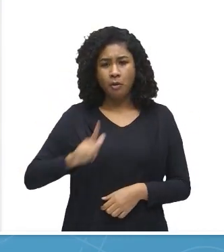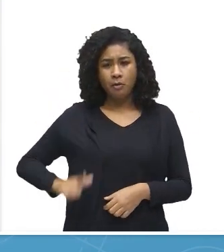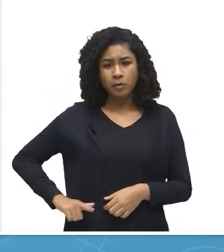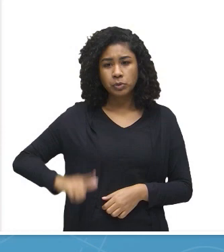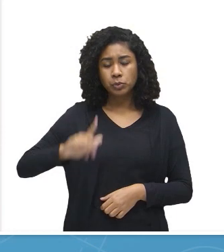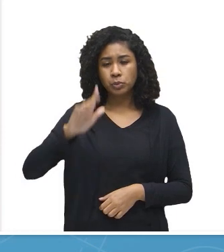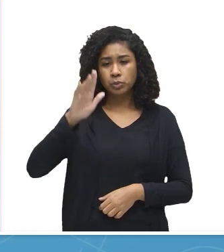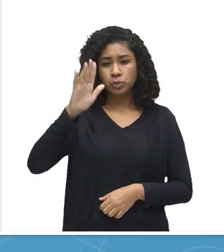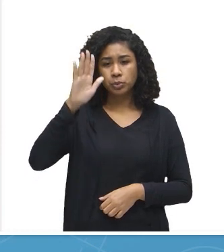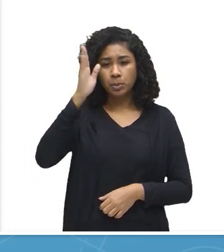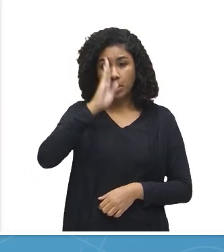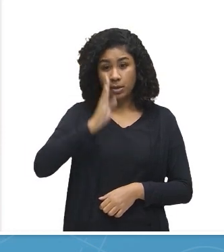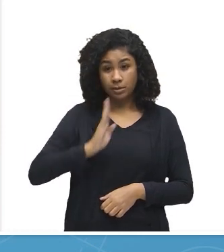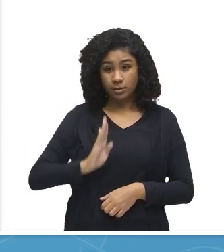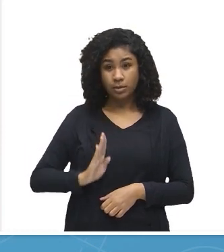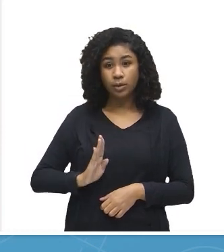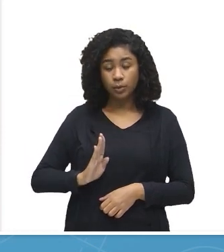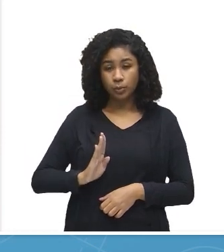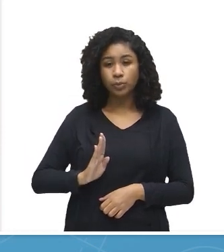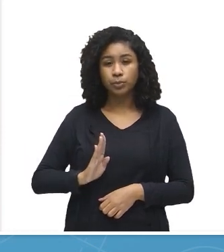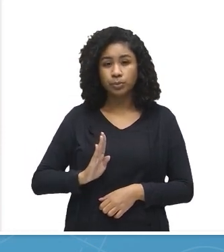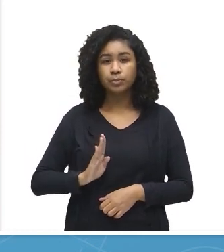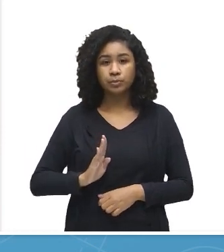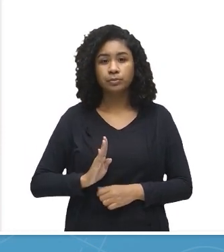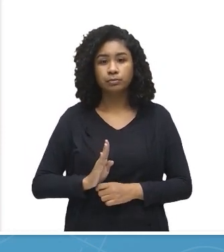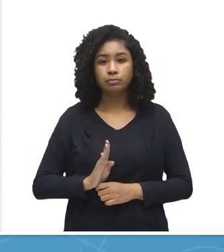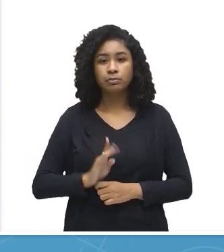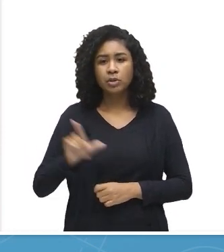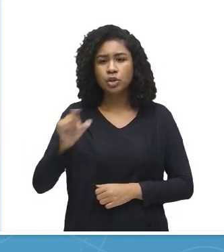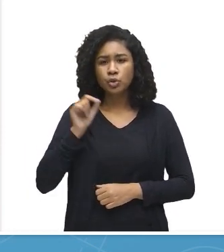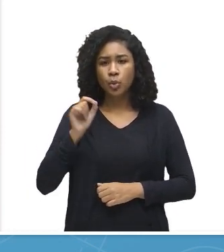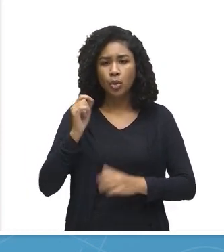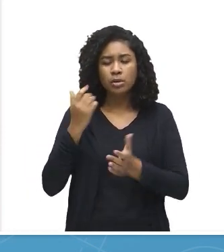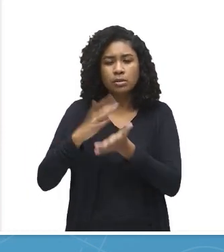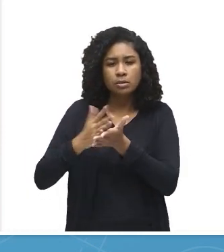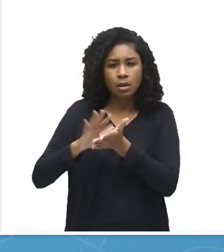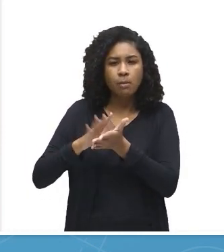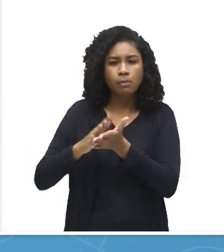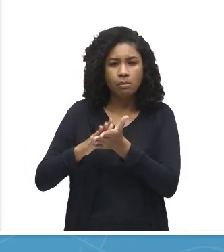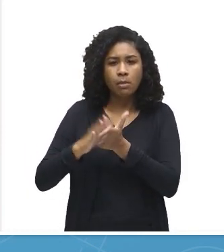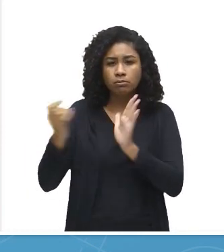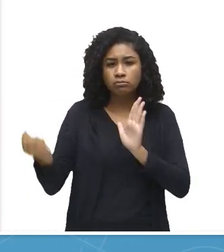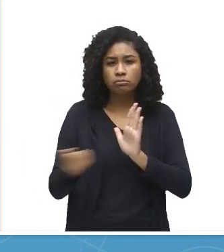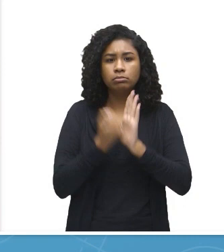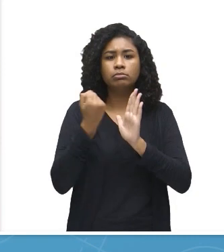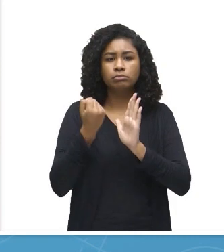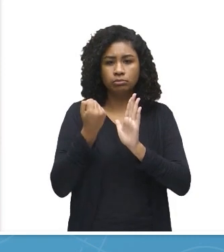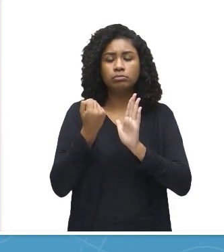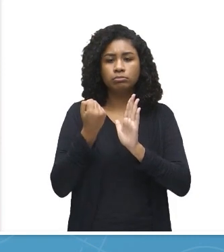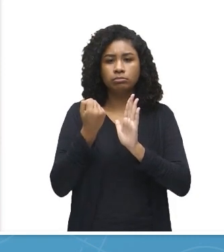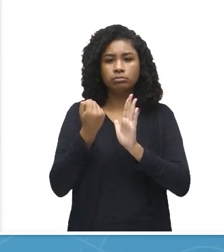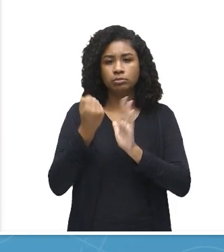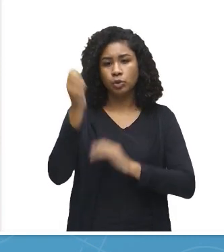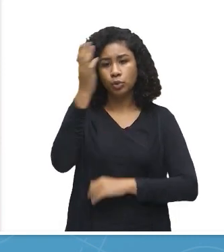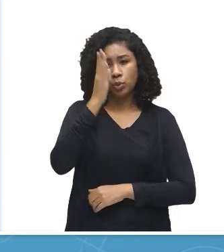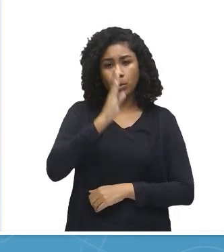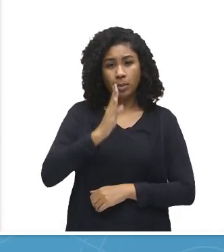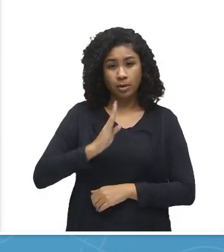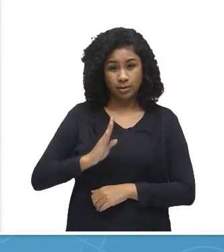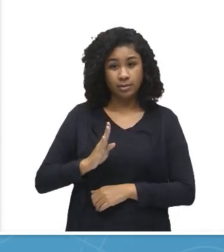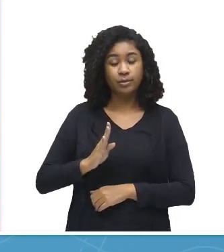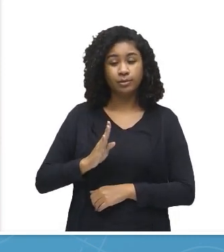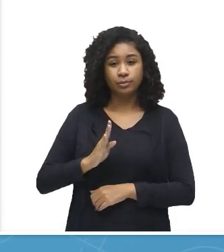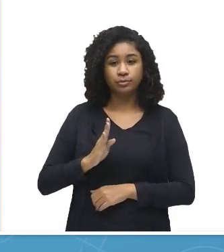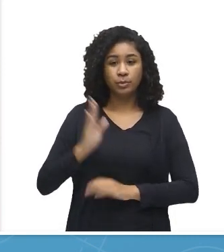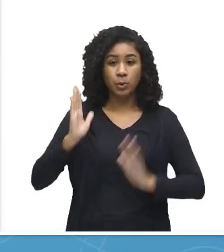Brasil decretou o samba como um símbolo nacional durante a ditadura militar? Então a